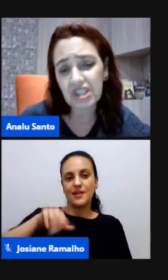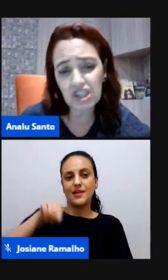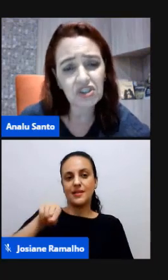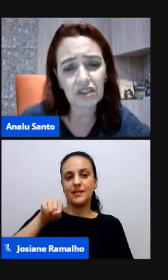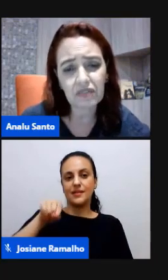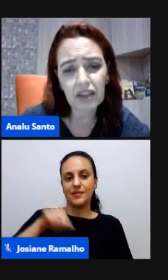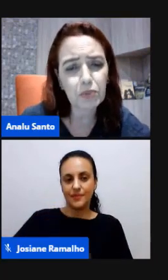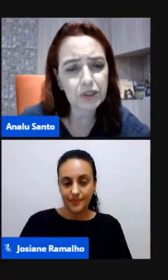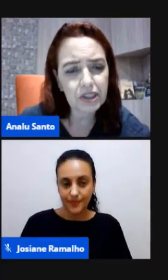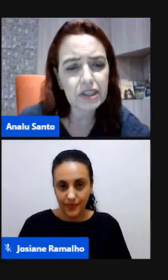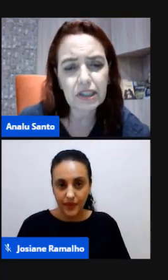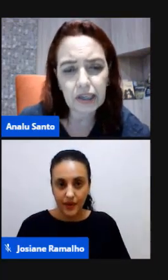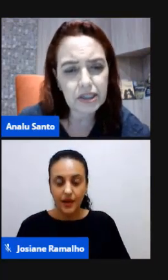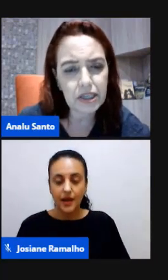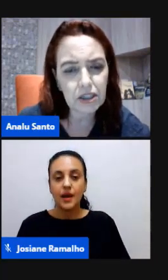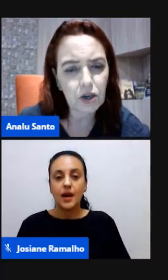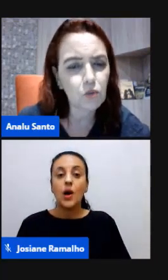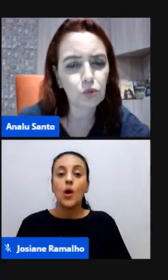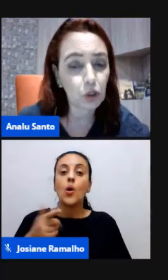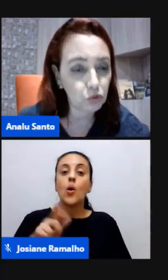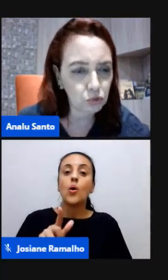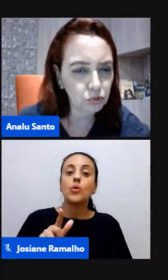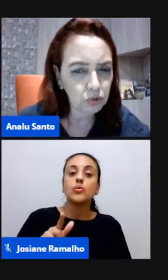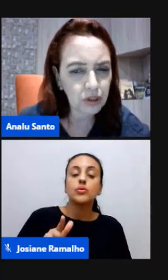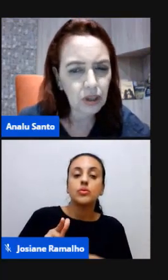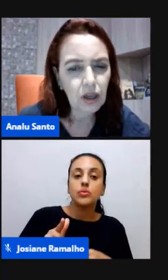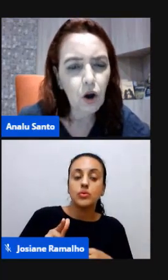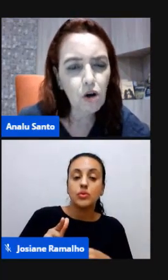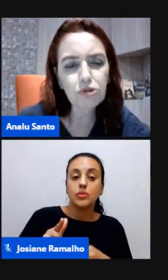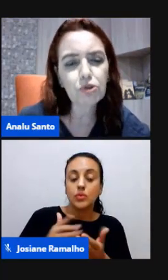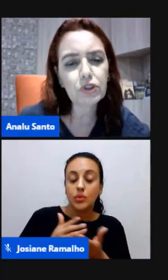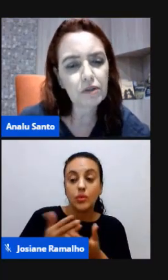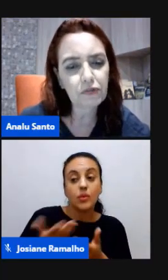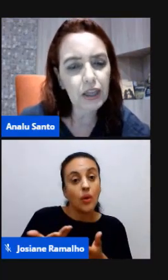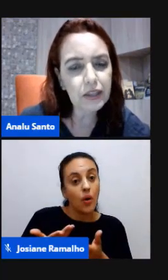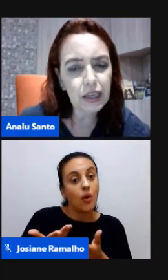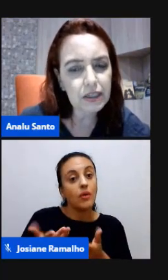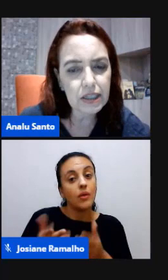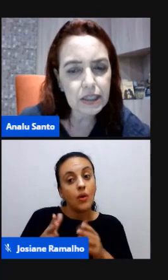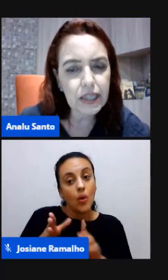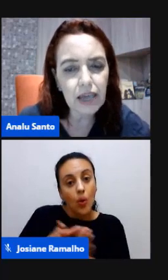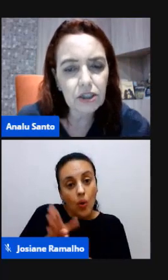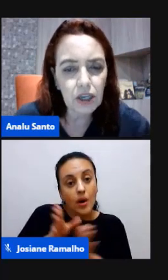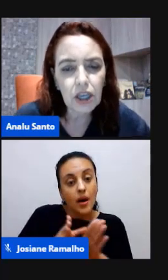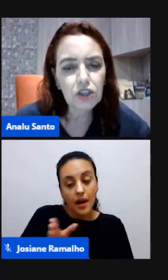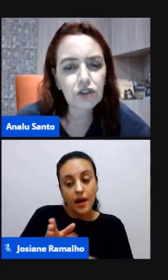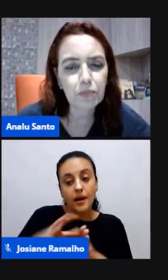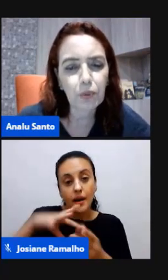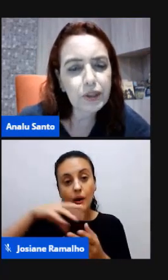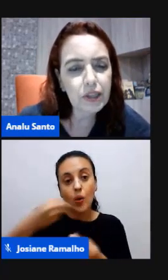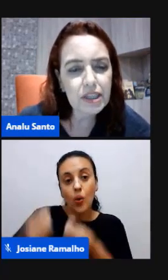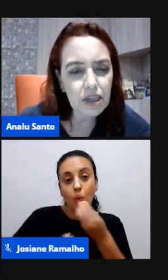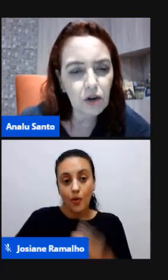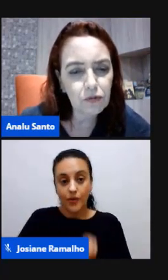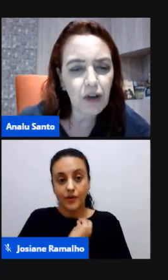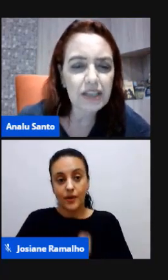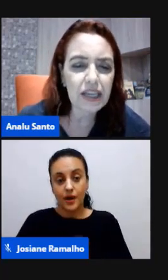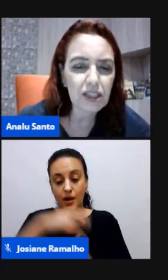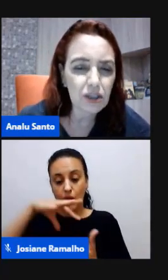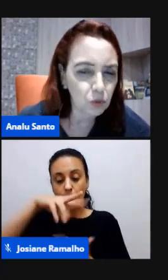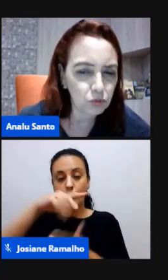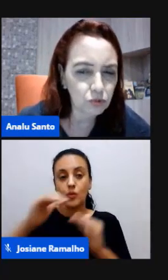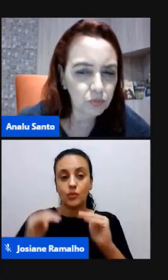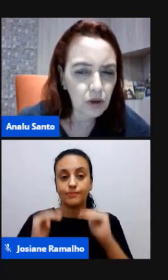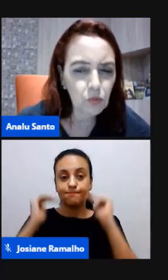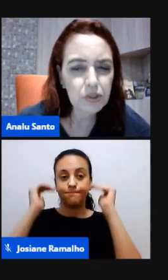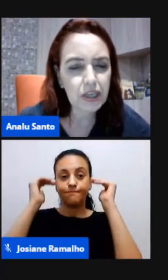Uns insistem na importância da iniciação ao mundo adulto, outros defendem a necessidade de proteção face a